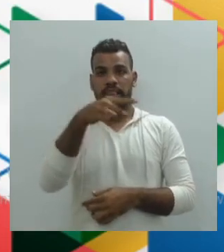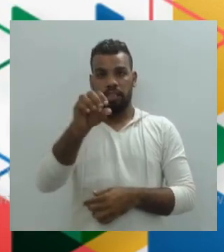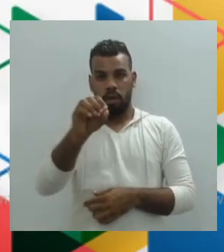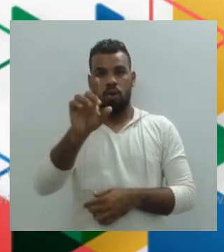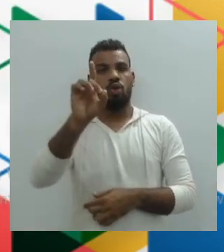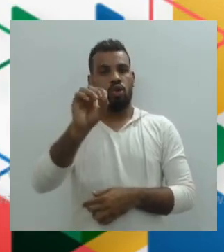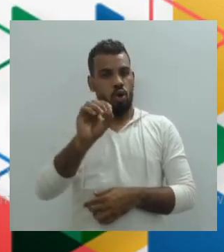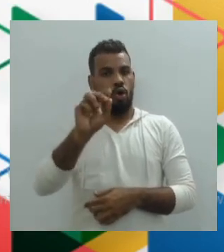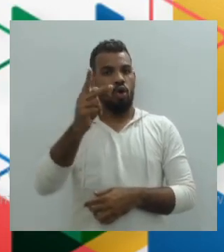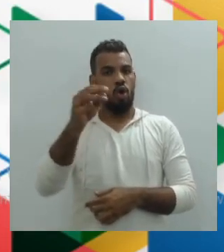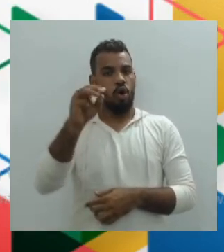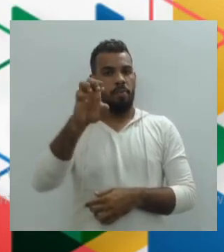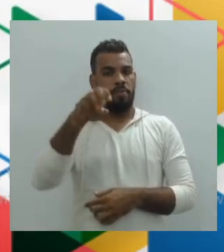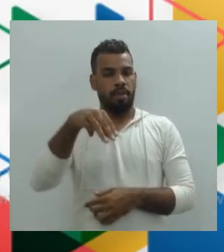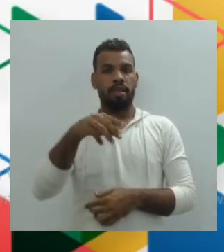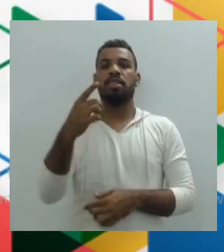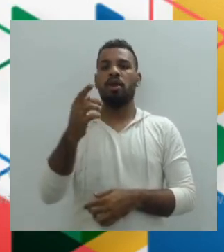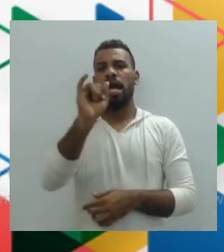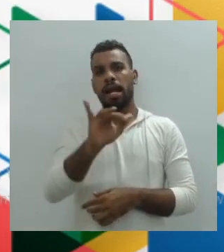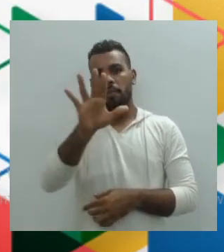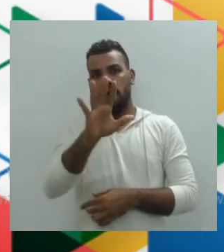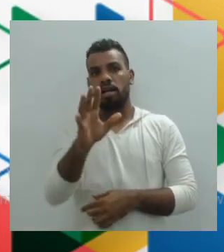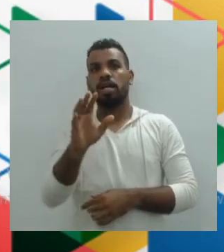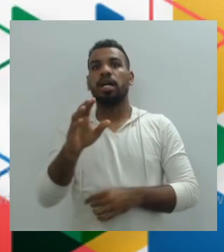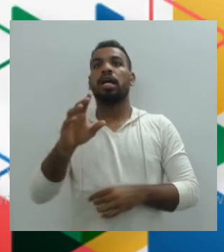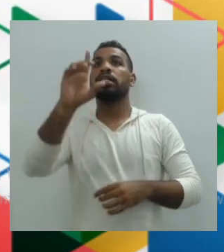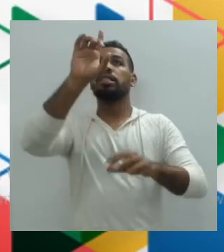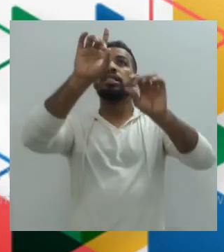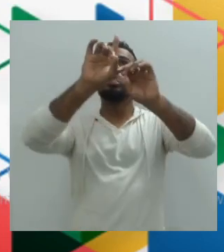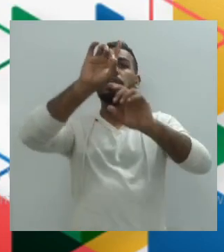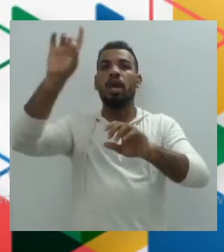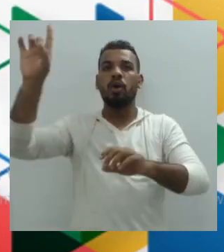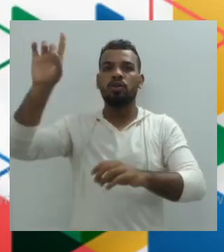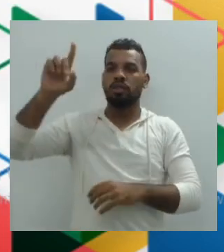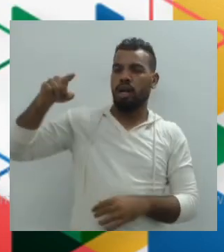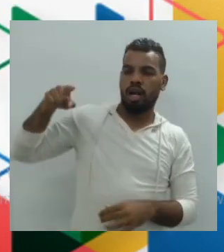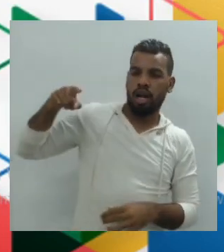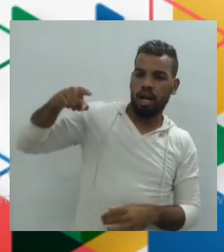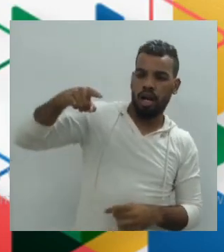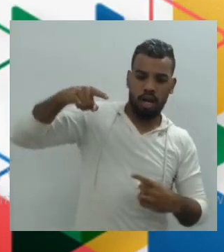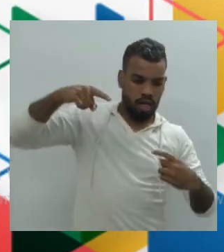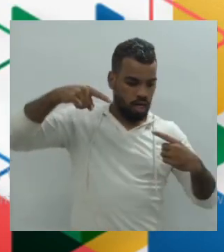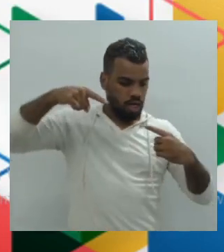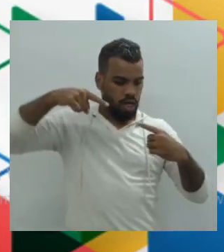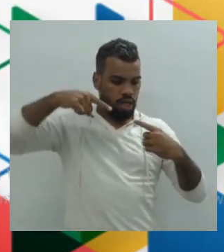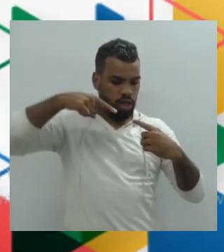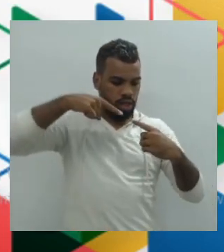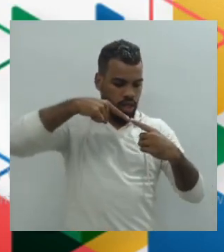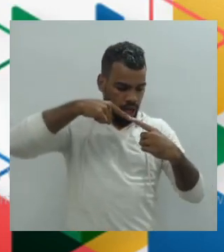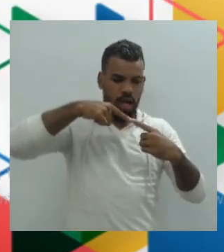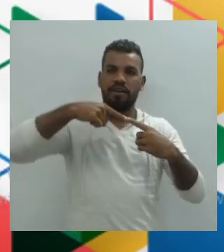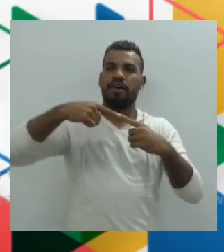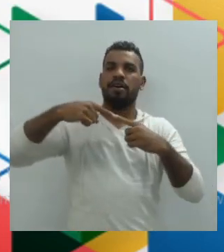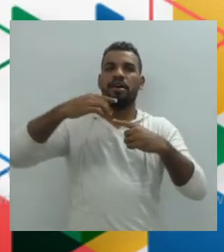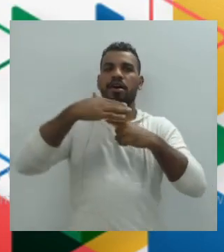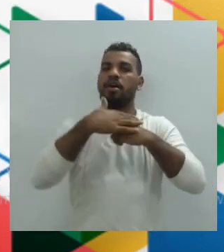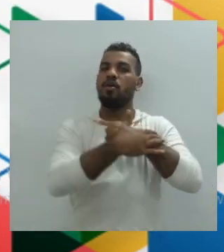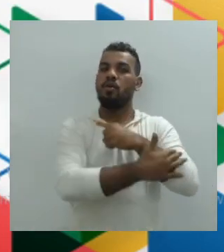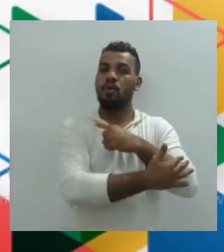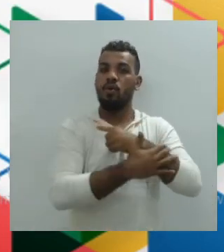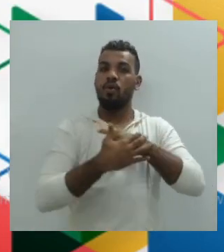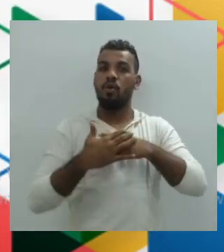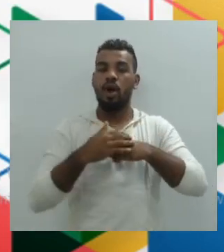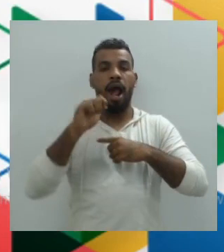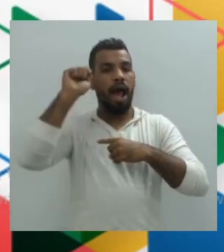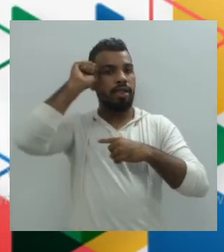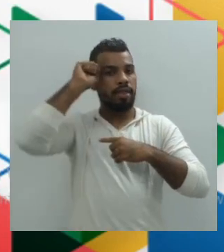imagem representativa de Deus tocando, dando vida à figura humana, à figura de